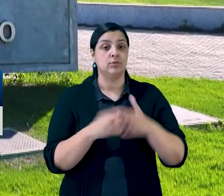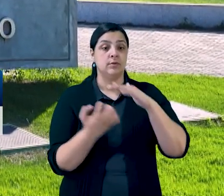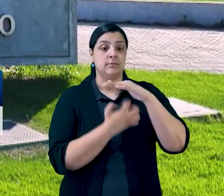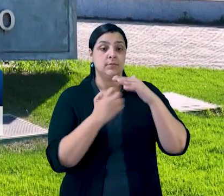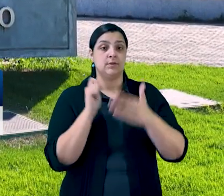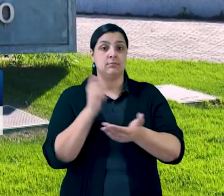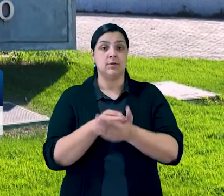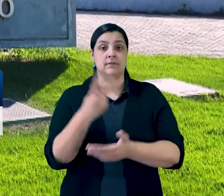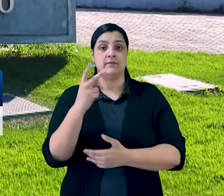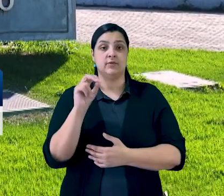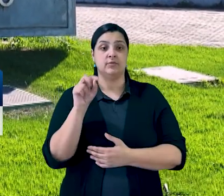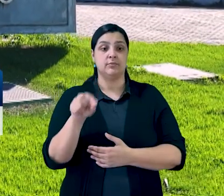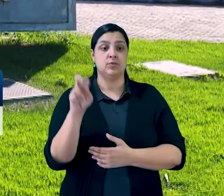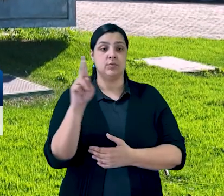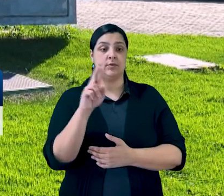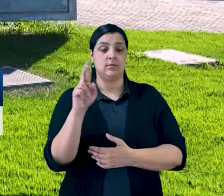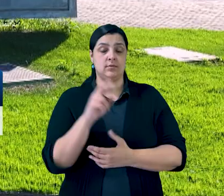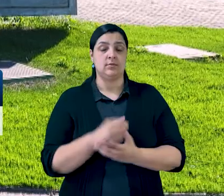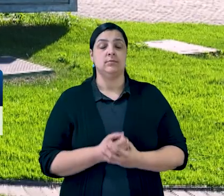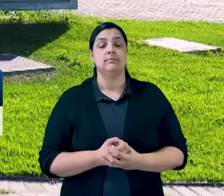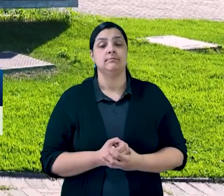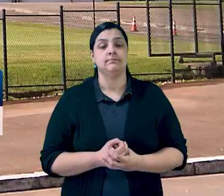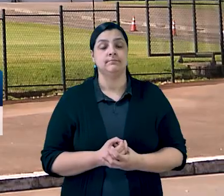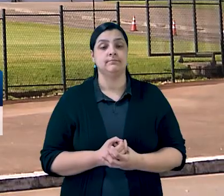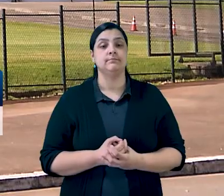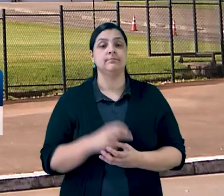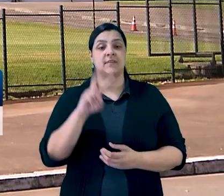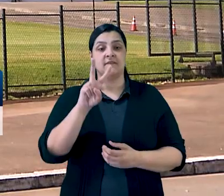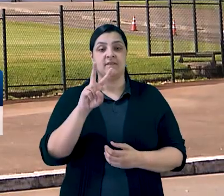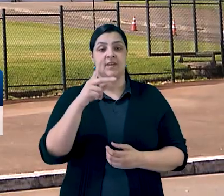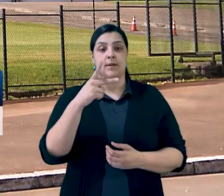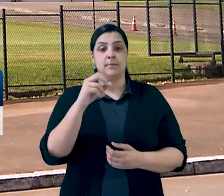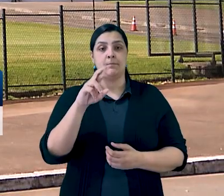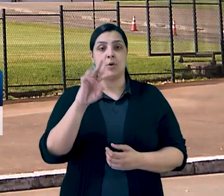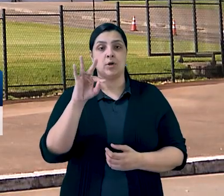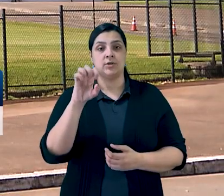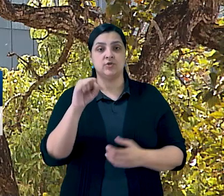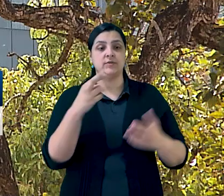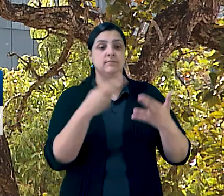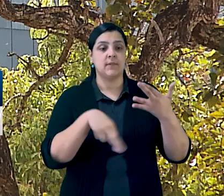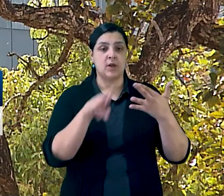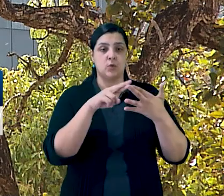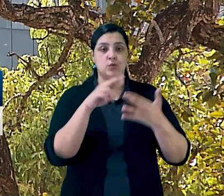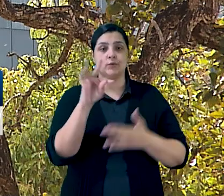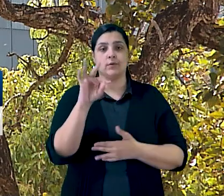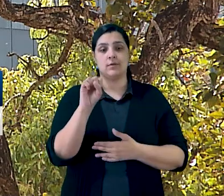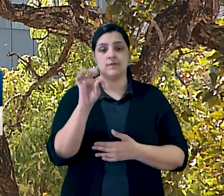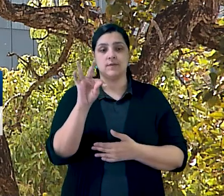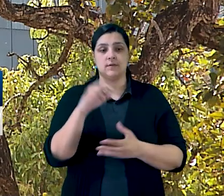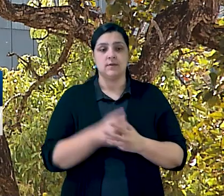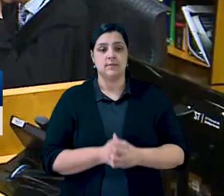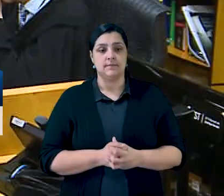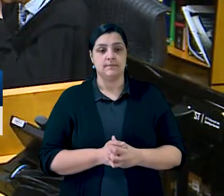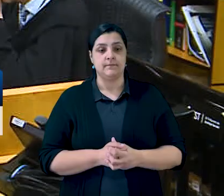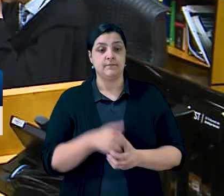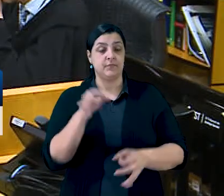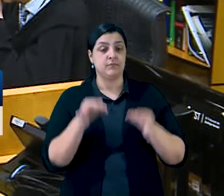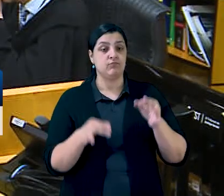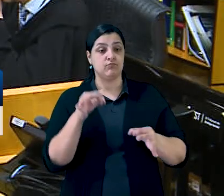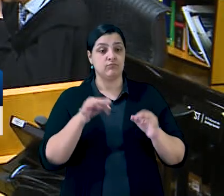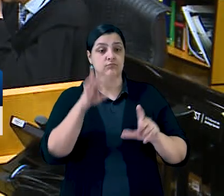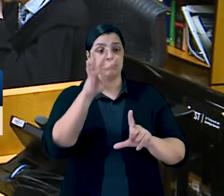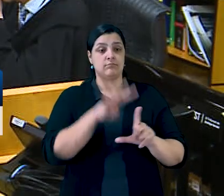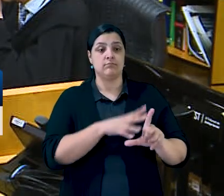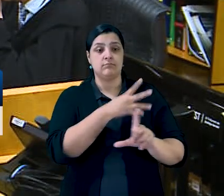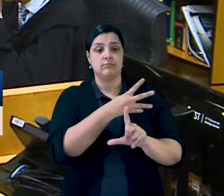a empresa a pagar R$20 mil de indenização. A V-Ports recorreu ao Tribunal Superior do Trabalho. O caso